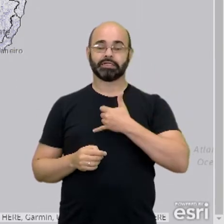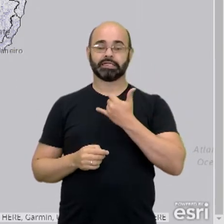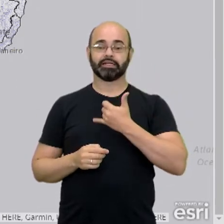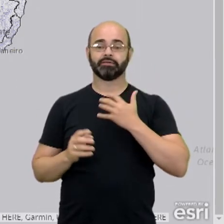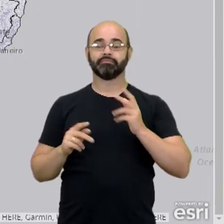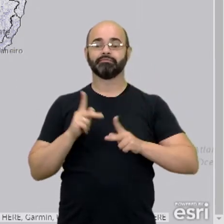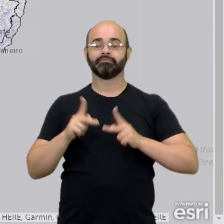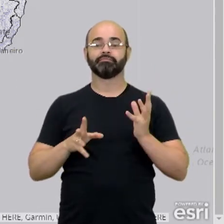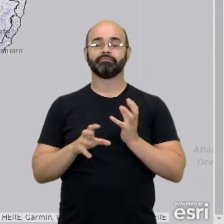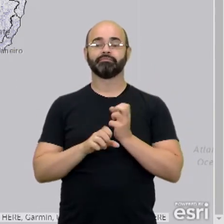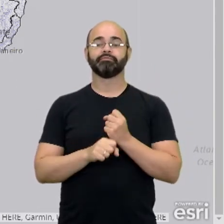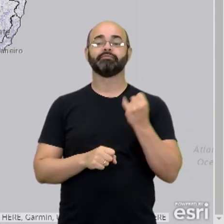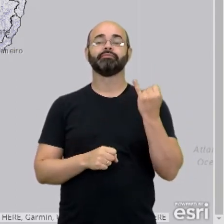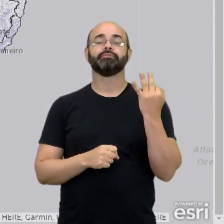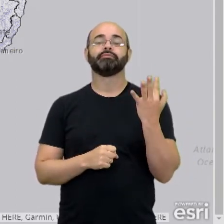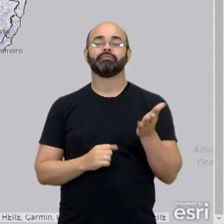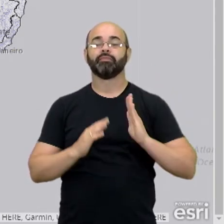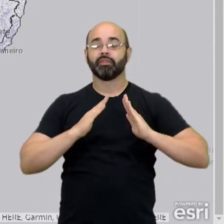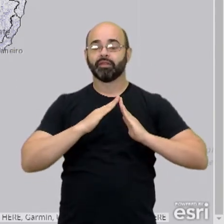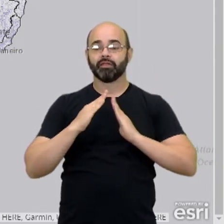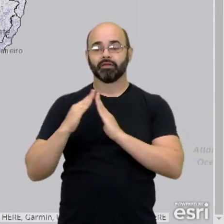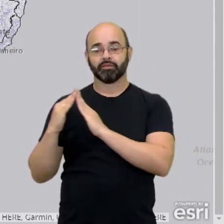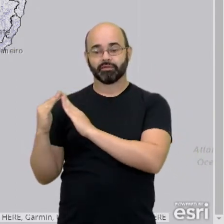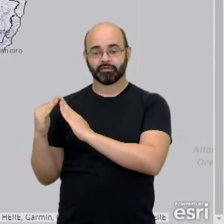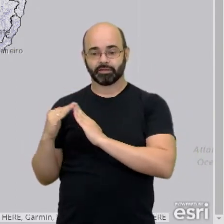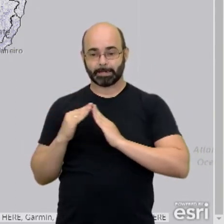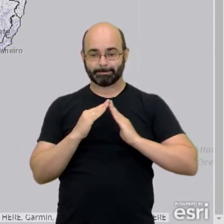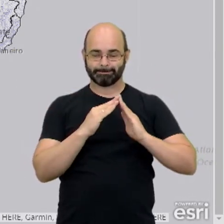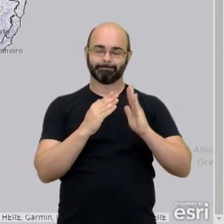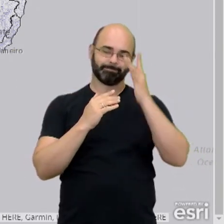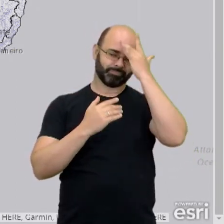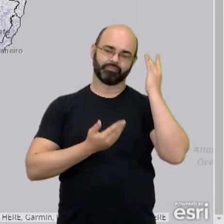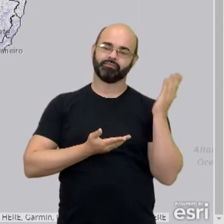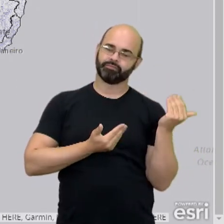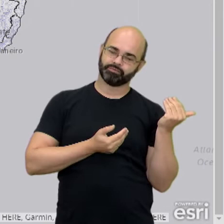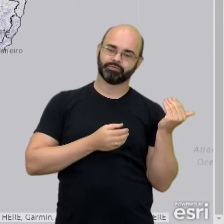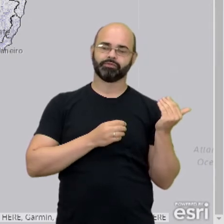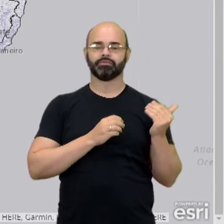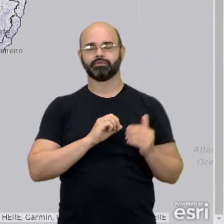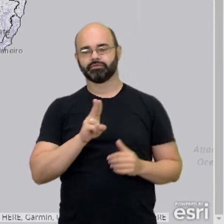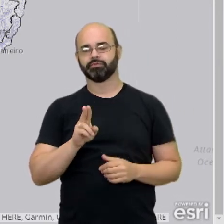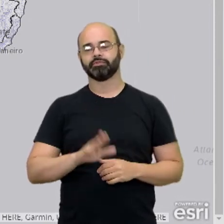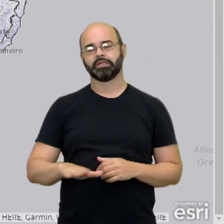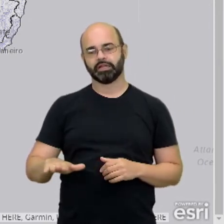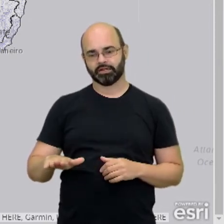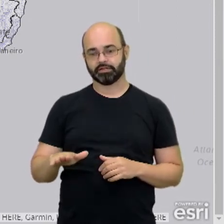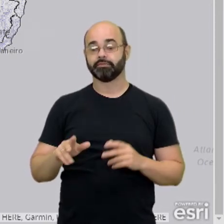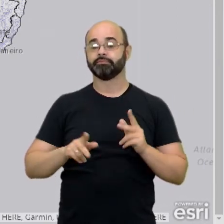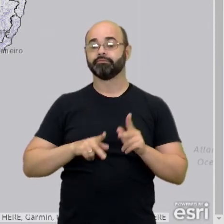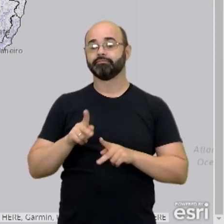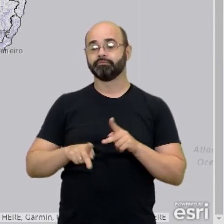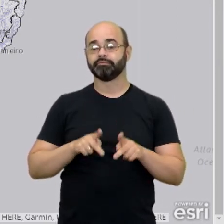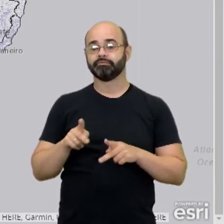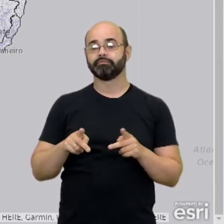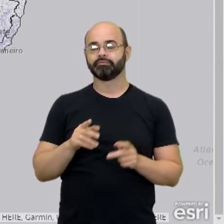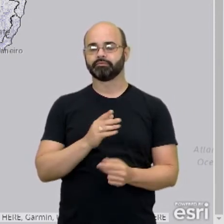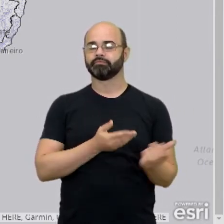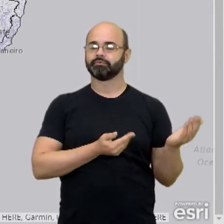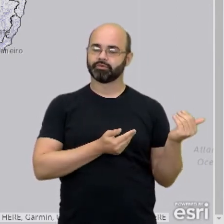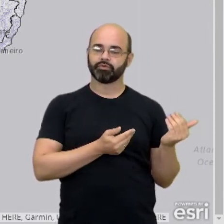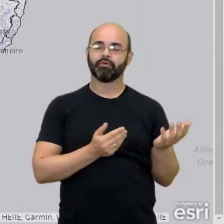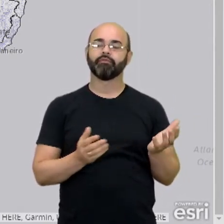total residente, ou seja, a quantidade relativa de crianças e jovens. Então, quando fala relativa, é a densidade de jovens em